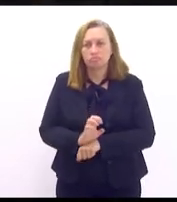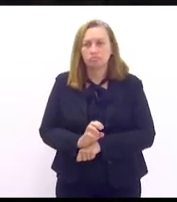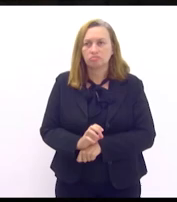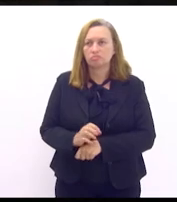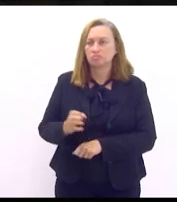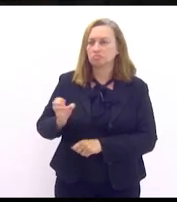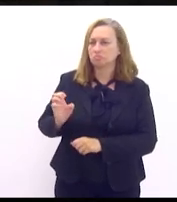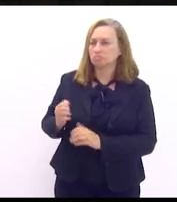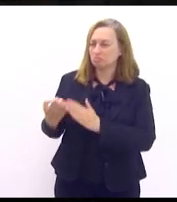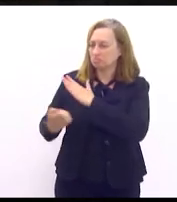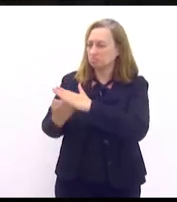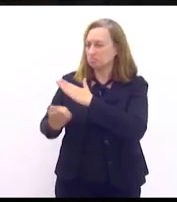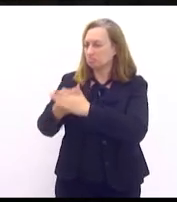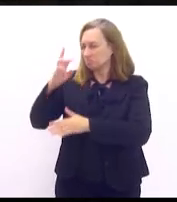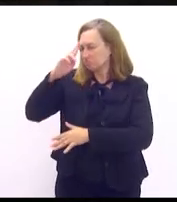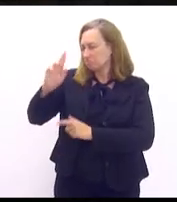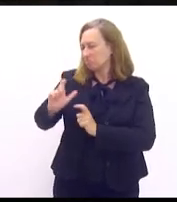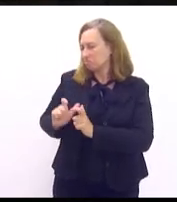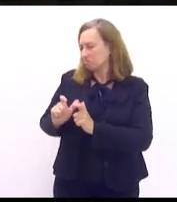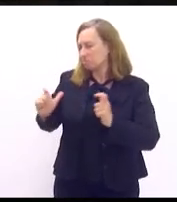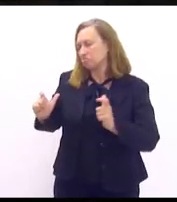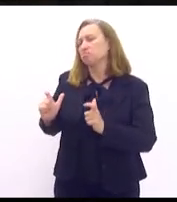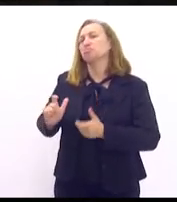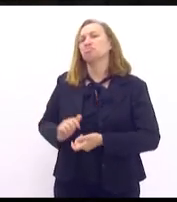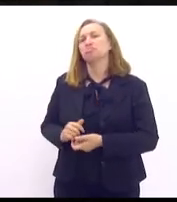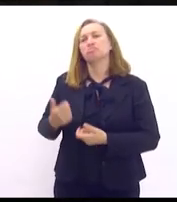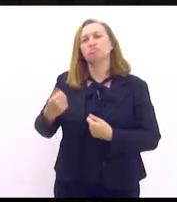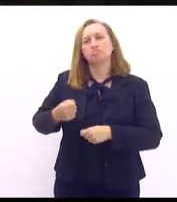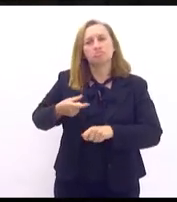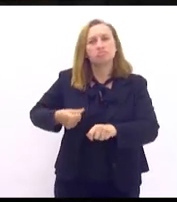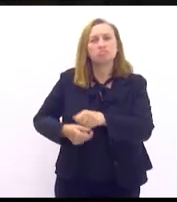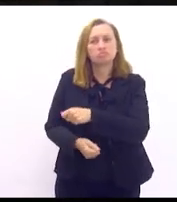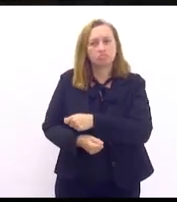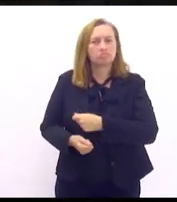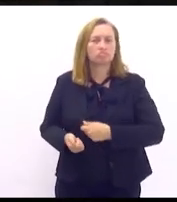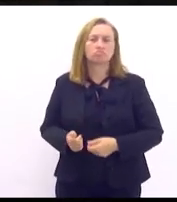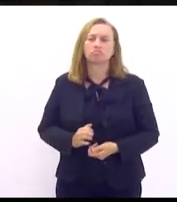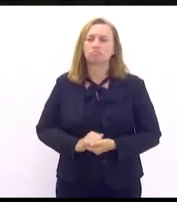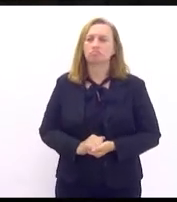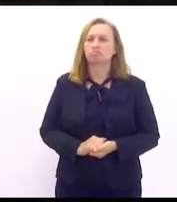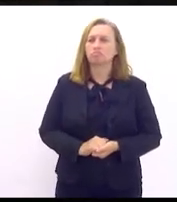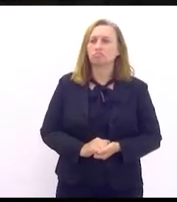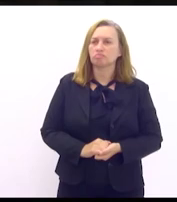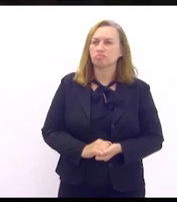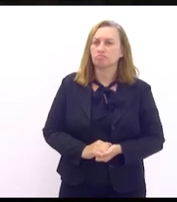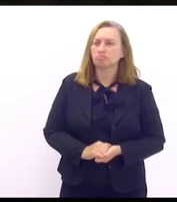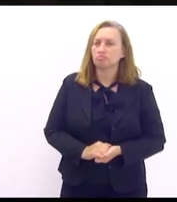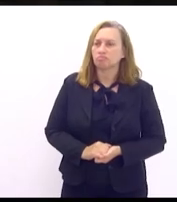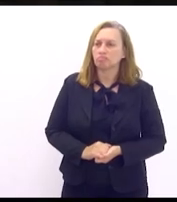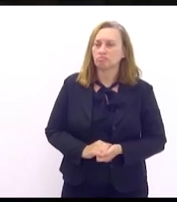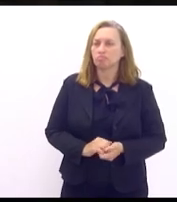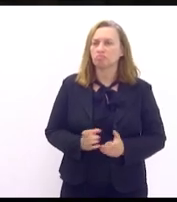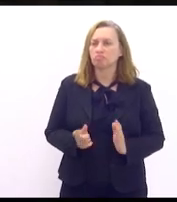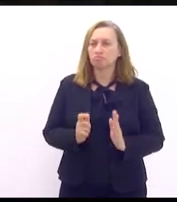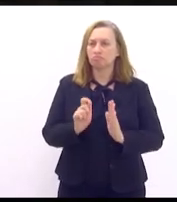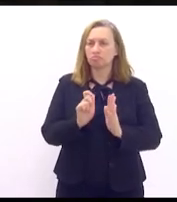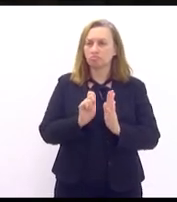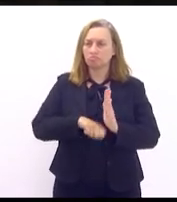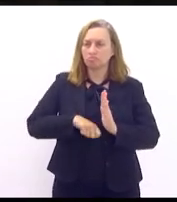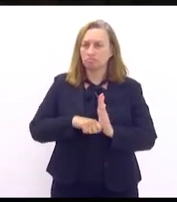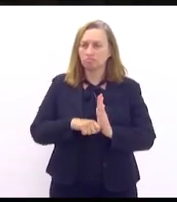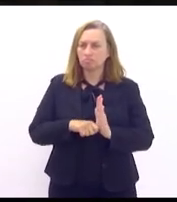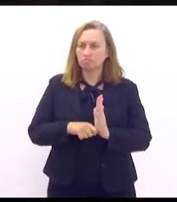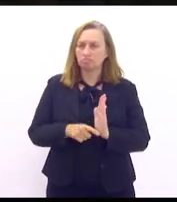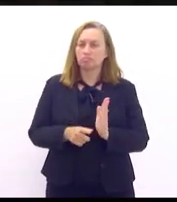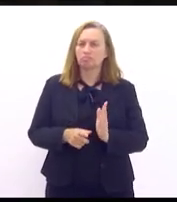gente grande, não são empresários pequenos, gente que precisa de investimento, de uma carga tributária diferenciada para poder crescer, gerar emprego, não, estou